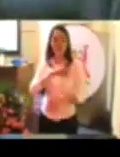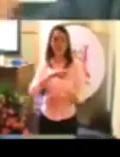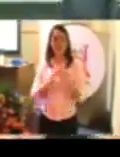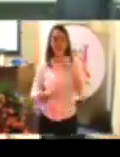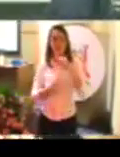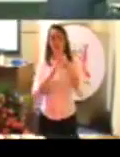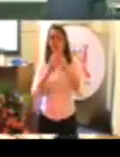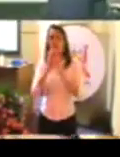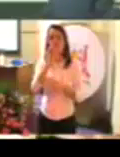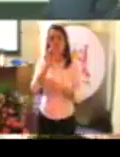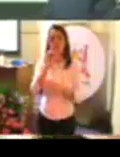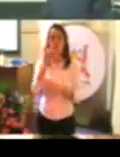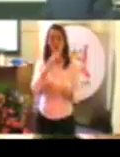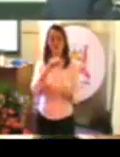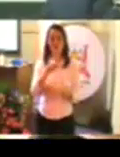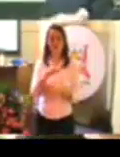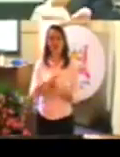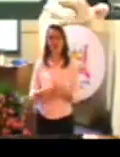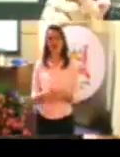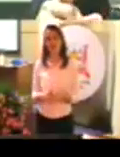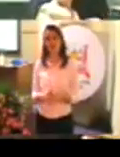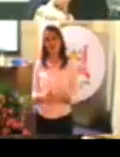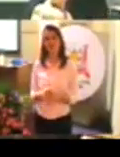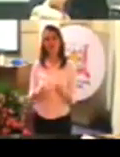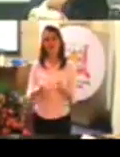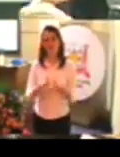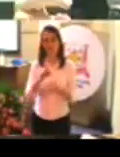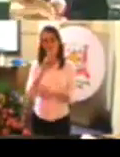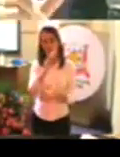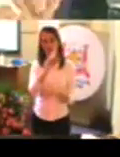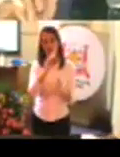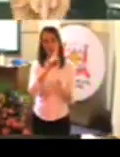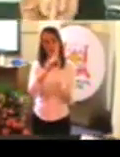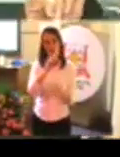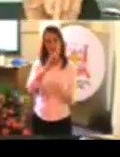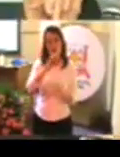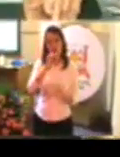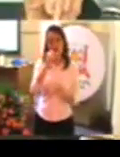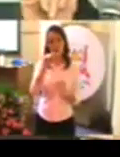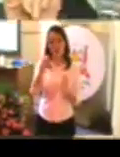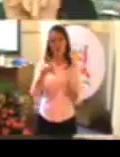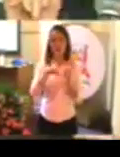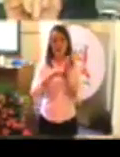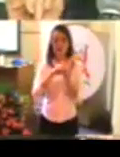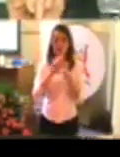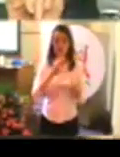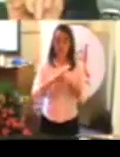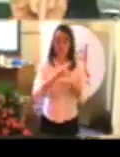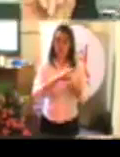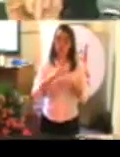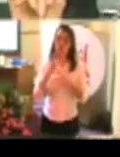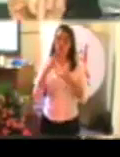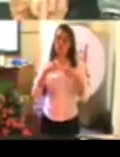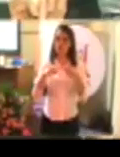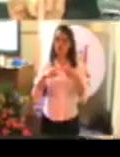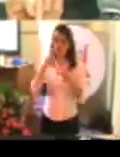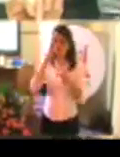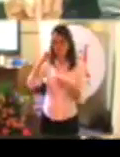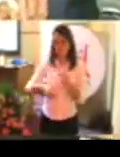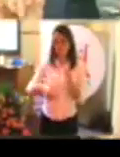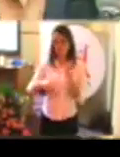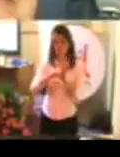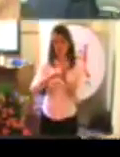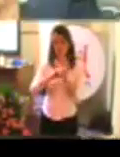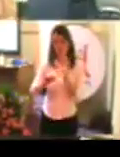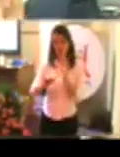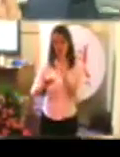que era a letra O naquela época. Então, em 88, a Constituição tomou duas decisões, ou duas